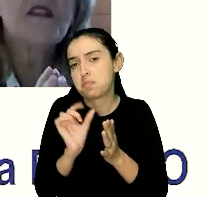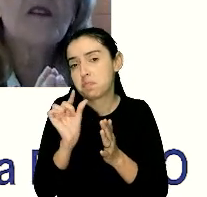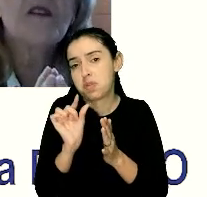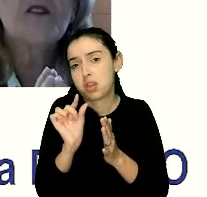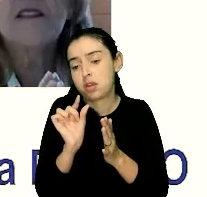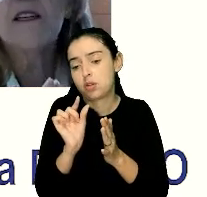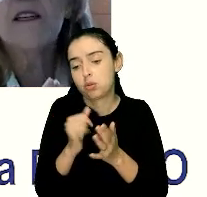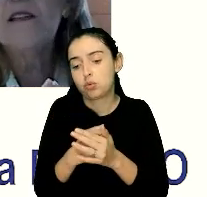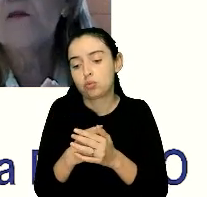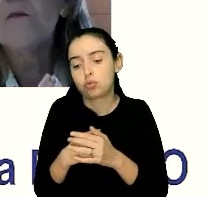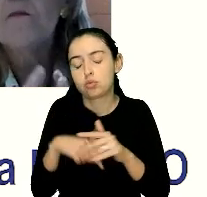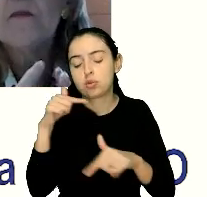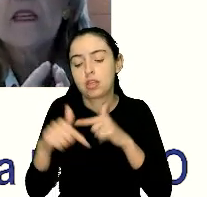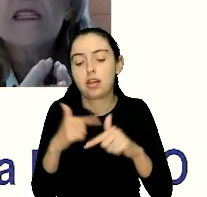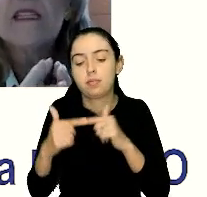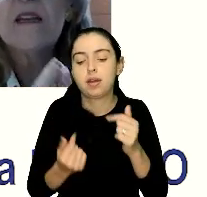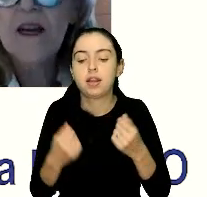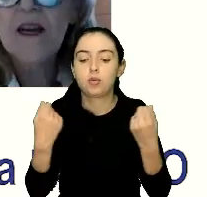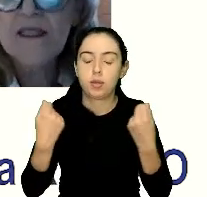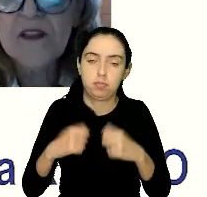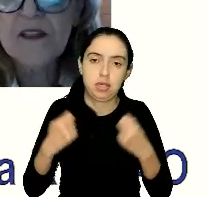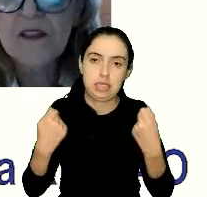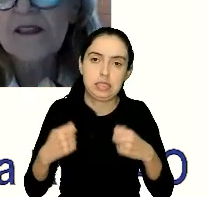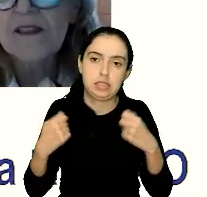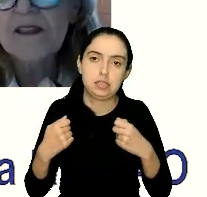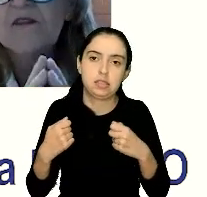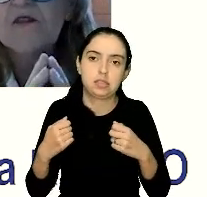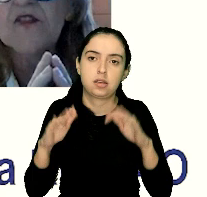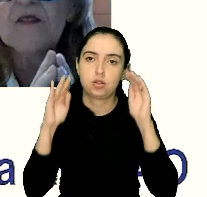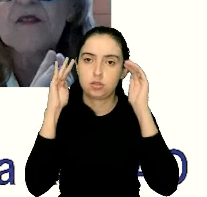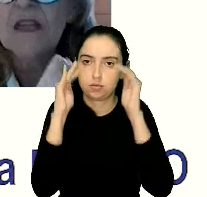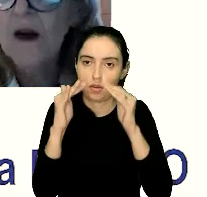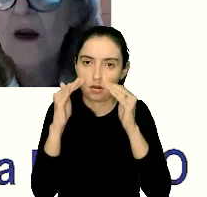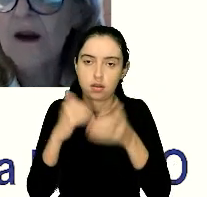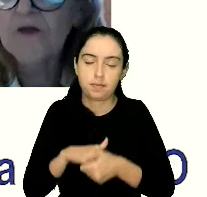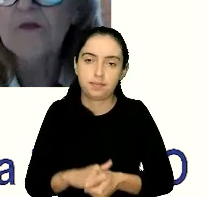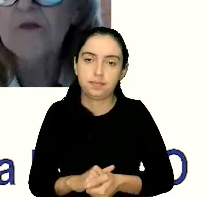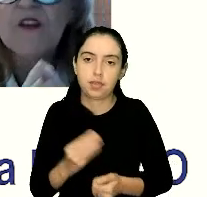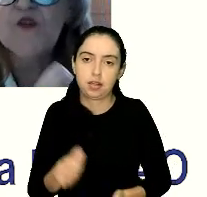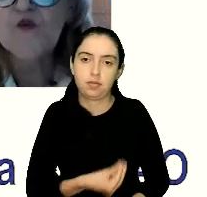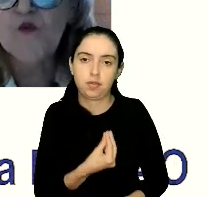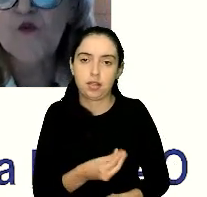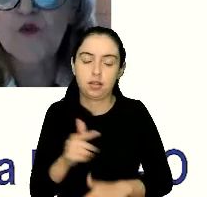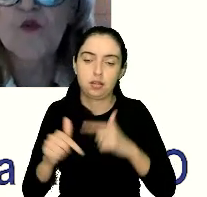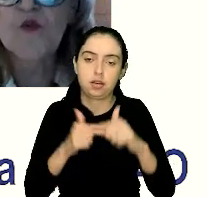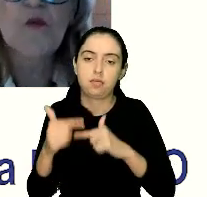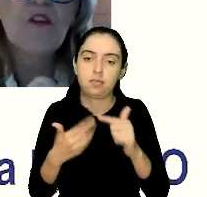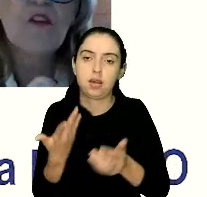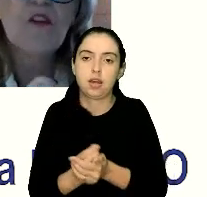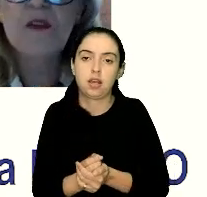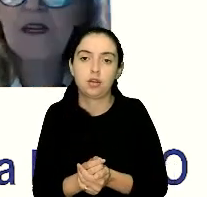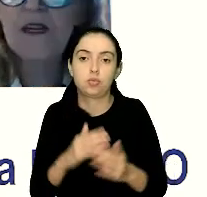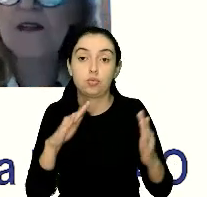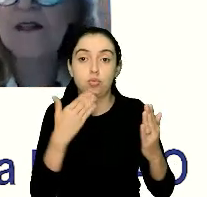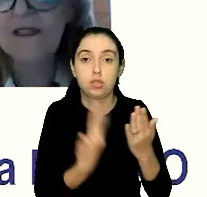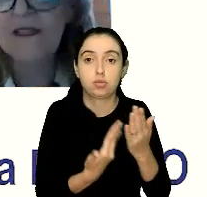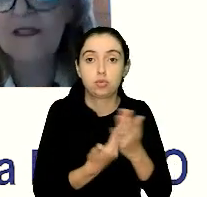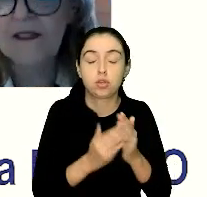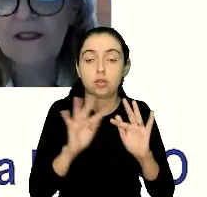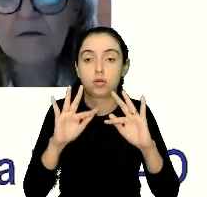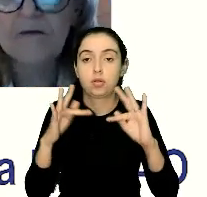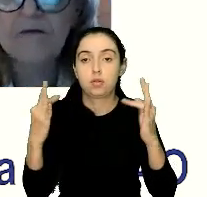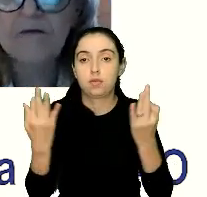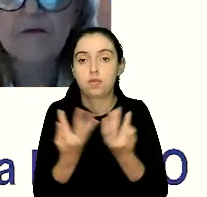aquelas atividades que seriam centrais na vida dela, né? Trabalho, estudo,